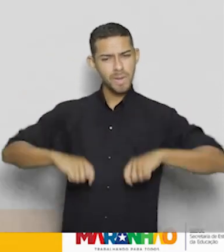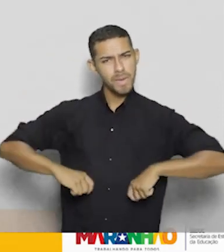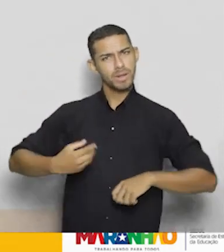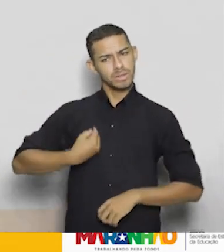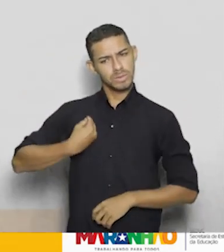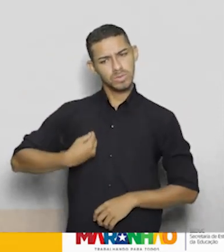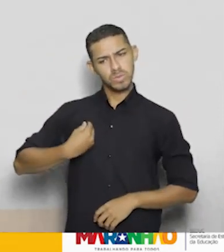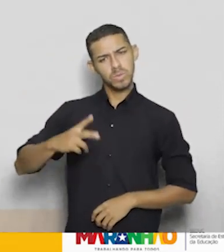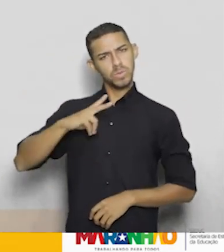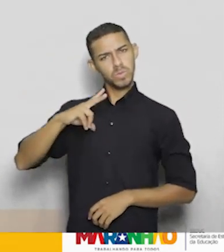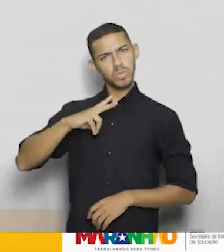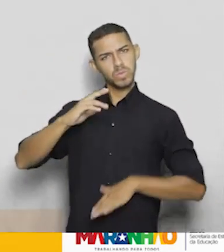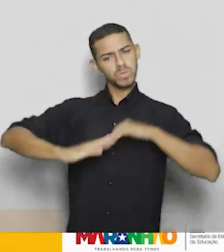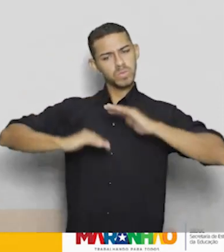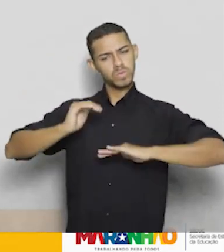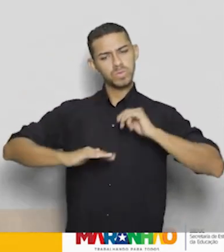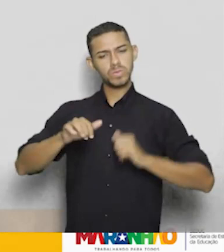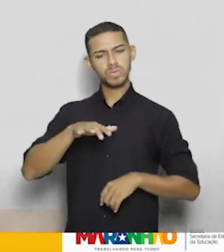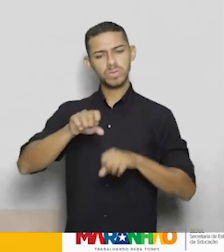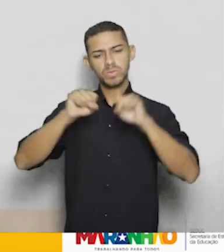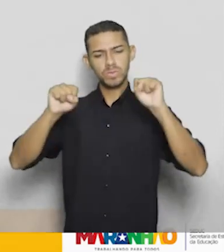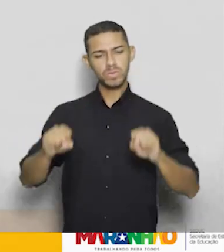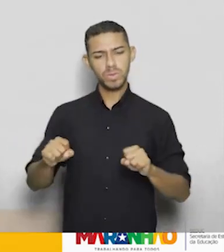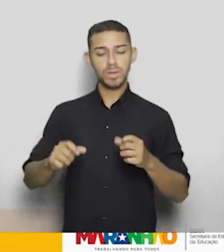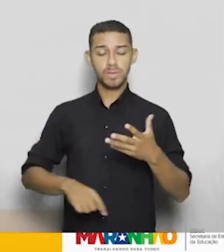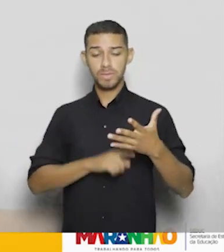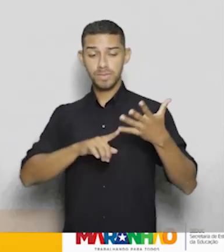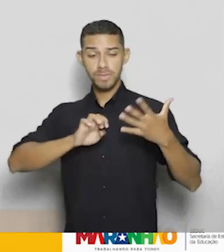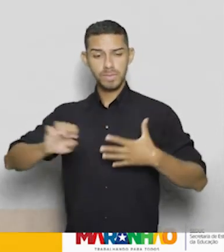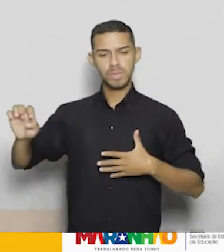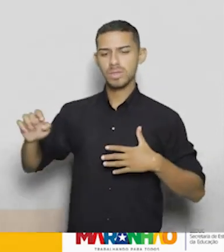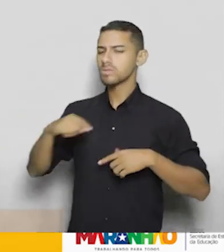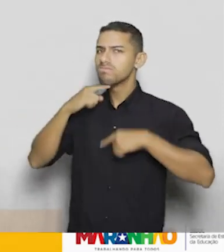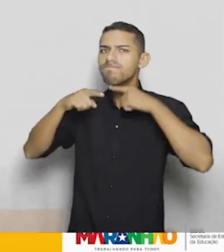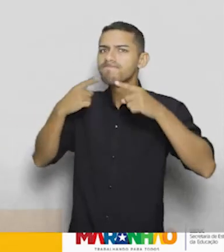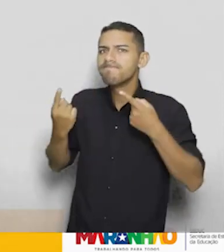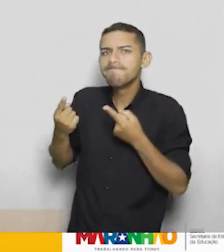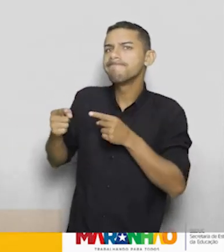profissional no sistema vigente, permanência